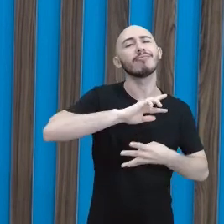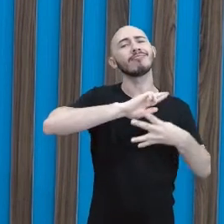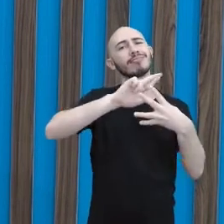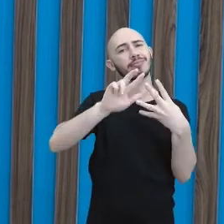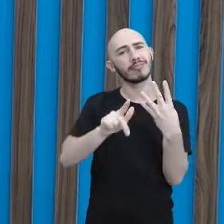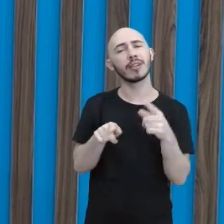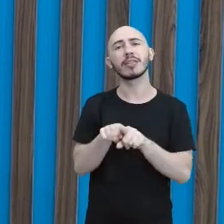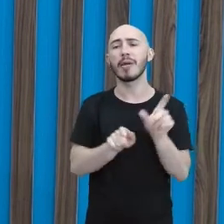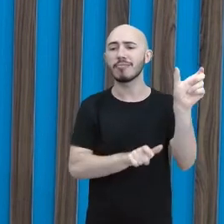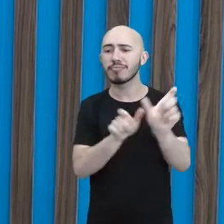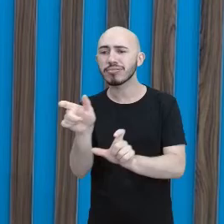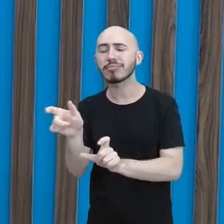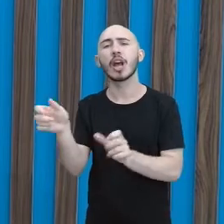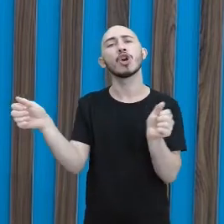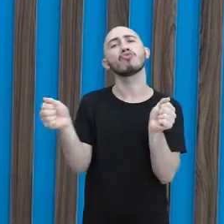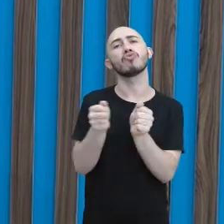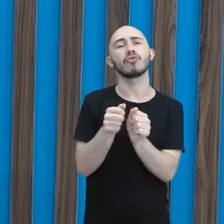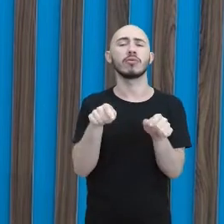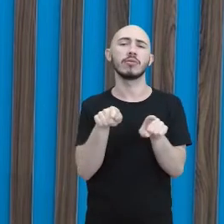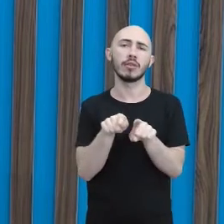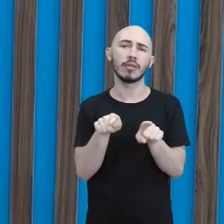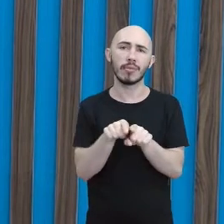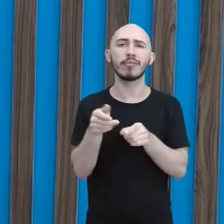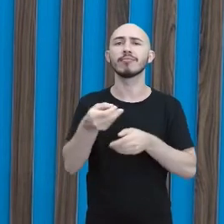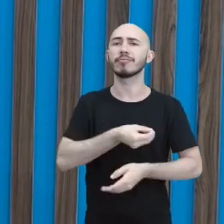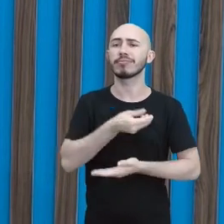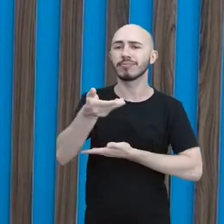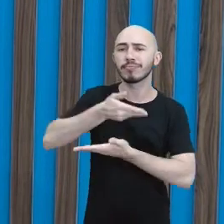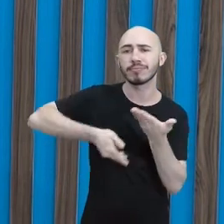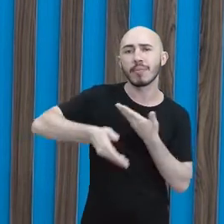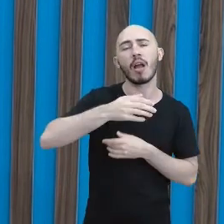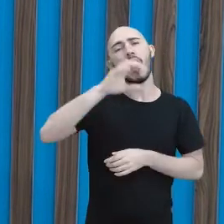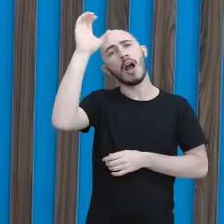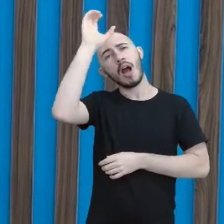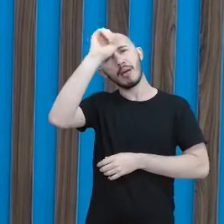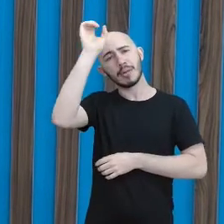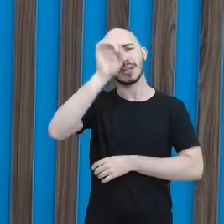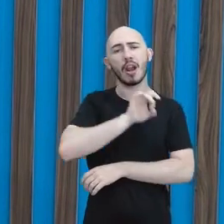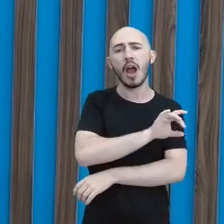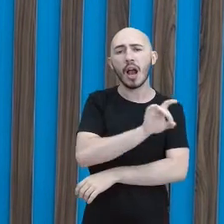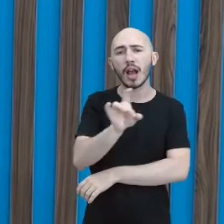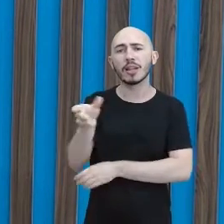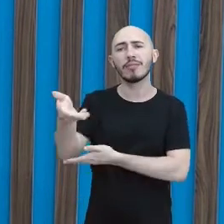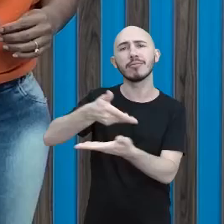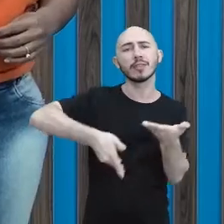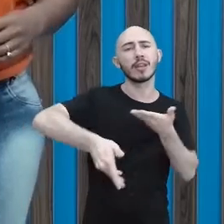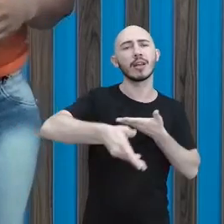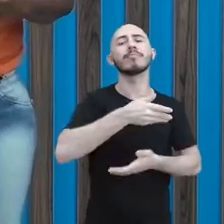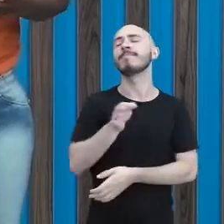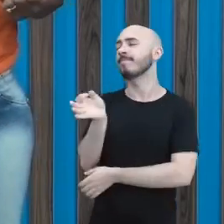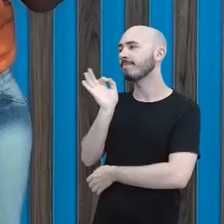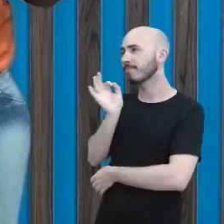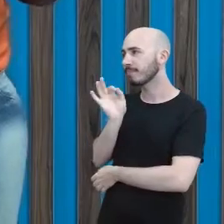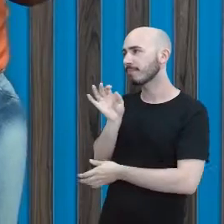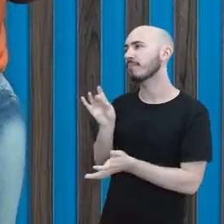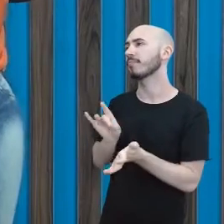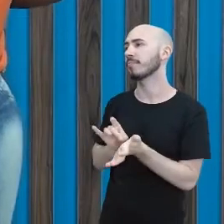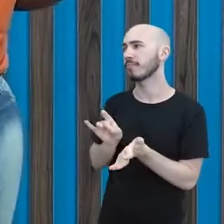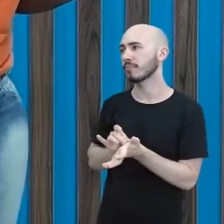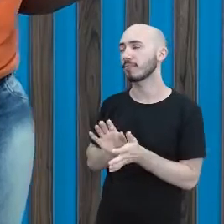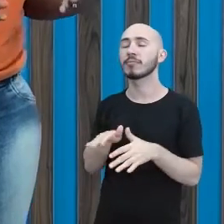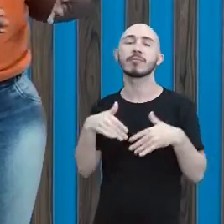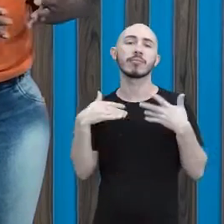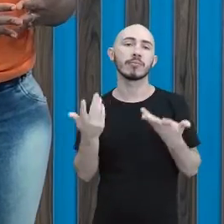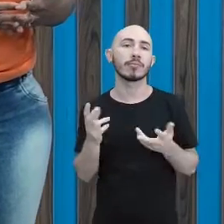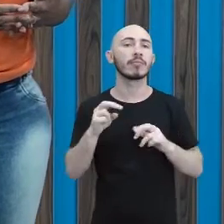né? Tá junto, né? Convivendo e aprendendo com cada um, com todos, né? Pois é. Então, Rosângela,